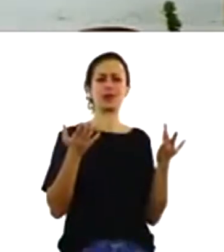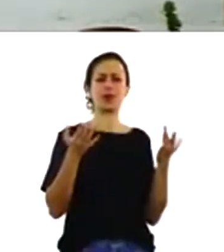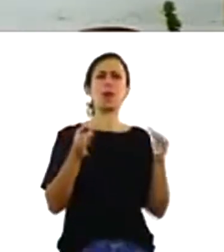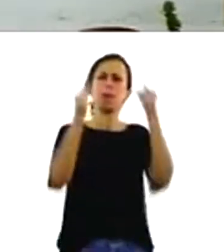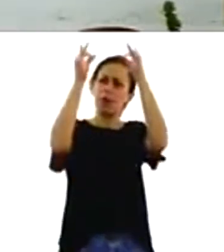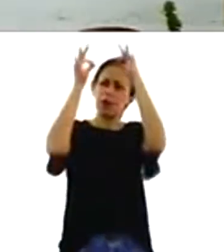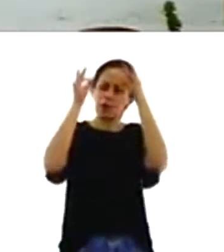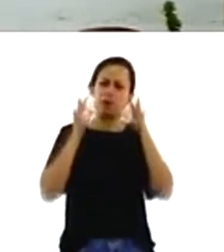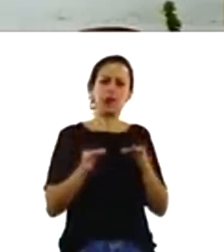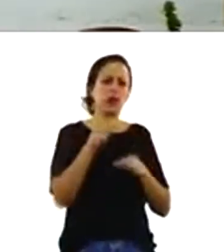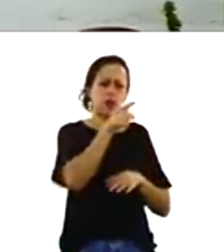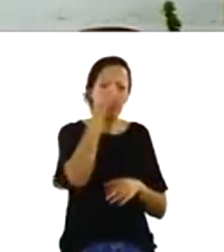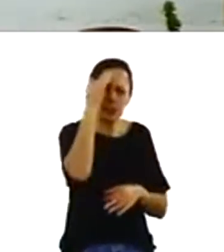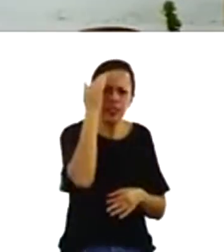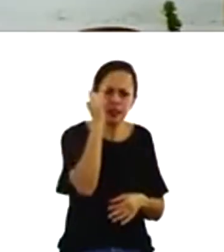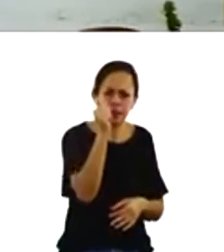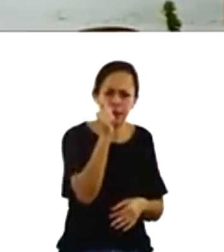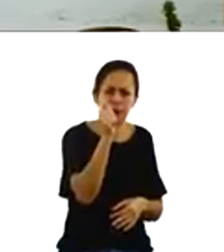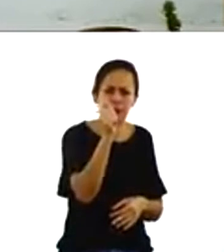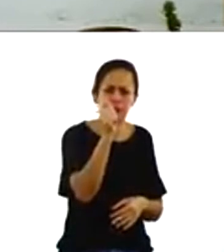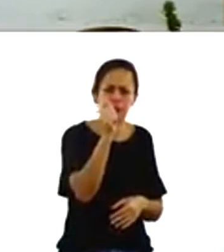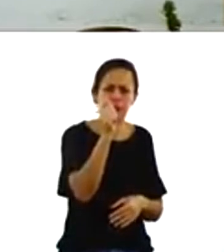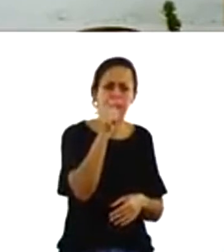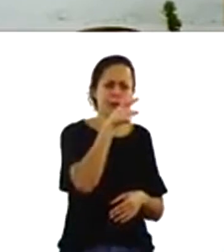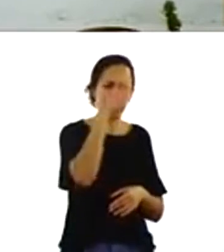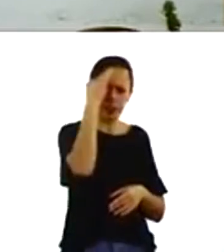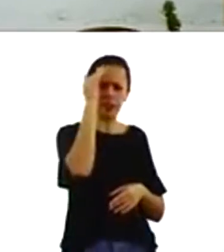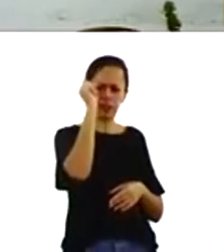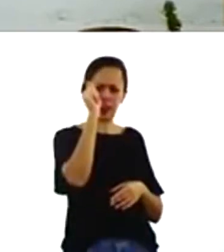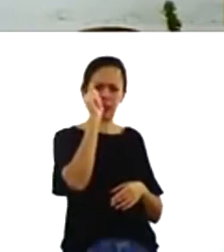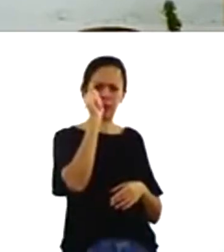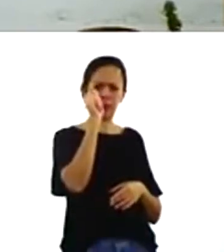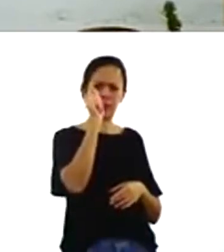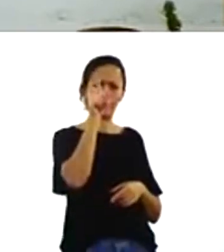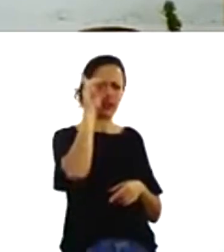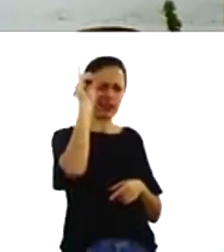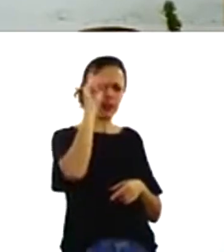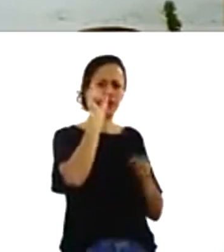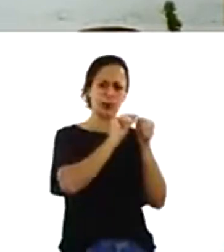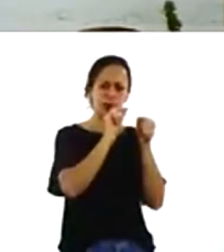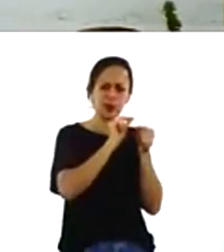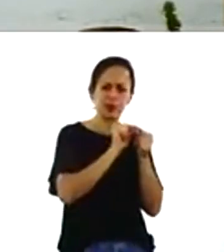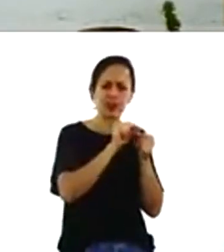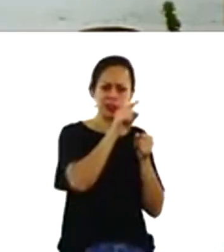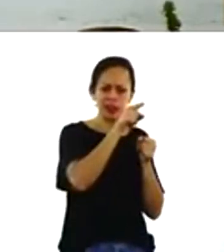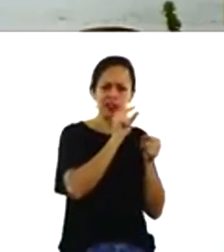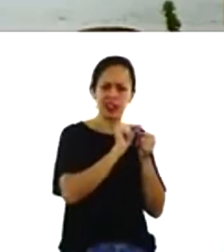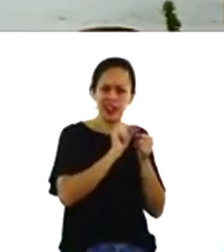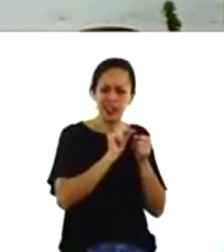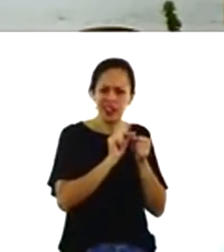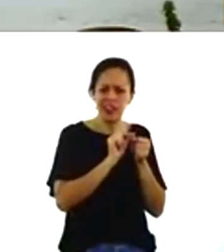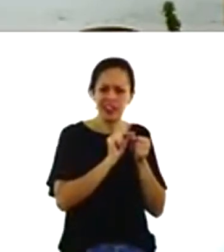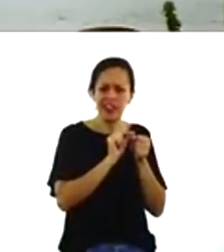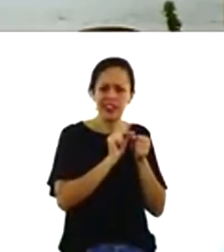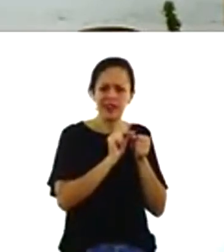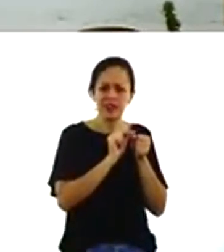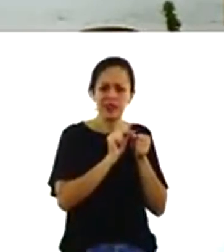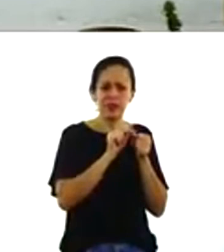talvez alguém diga assim: oba, que bom, aqui nós temos a unção específica de